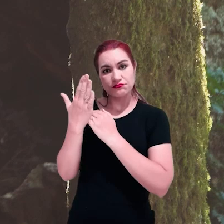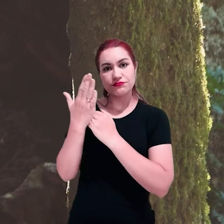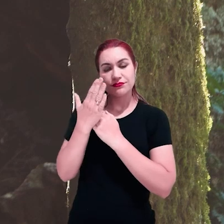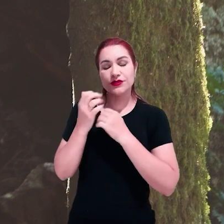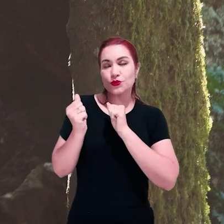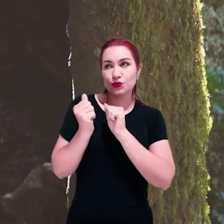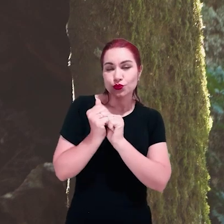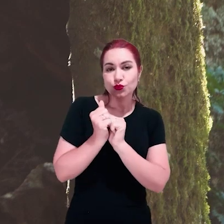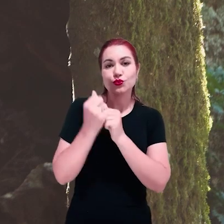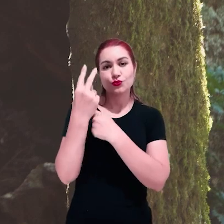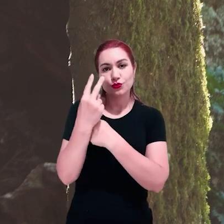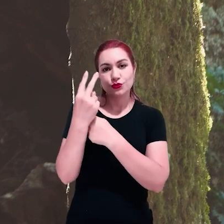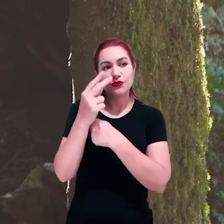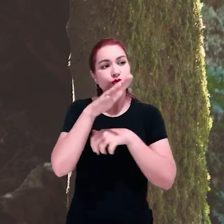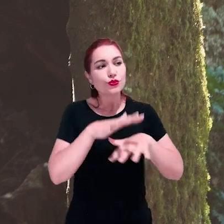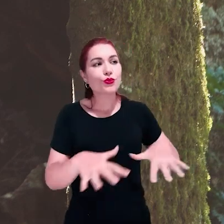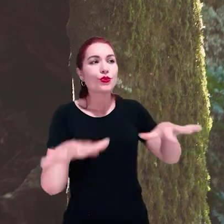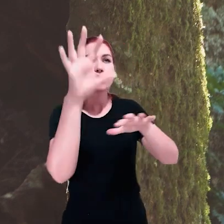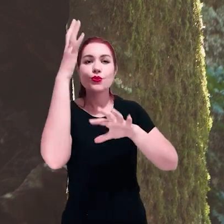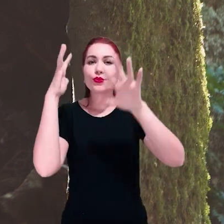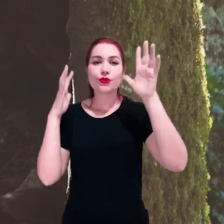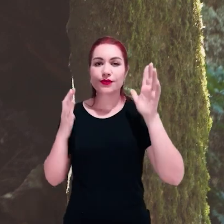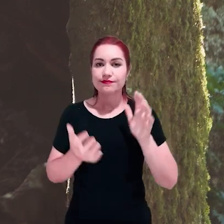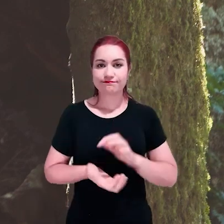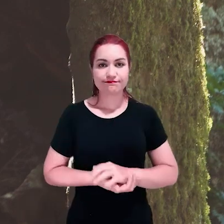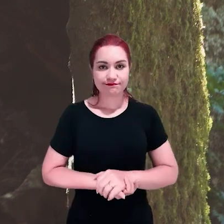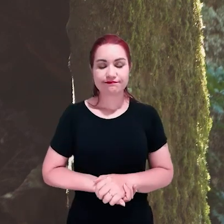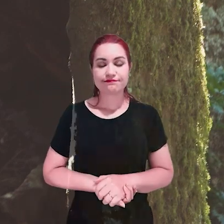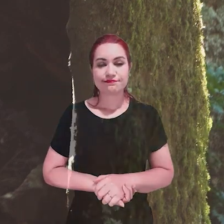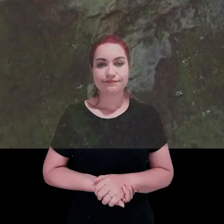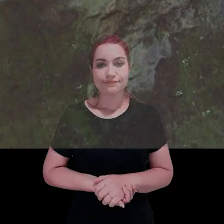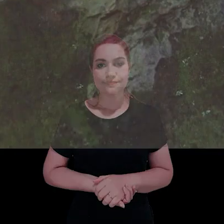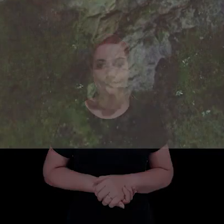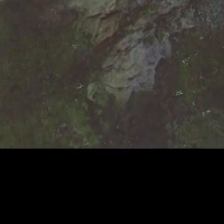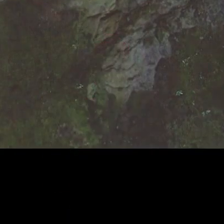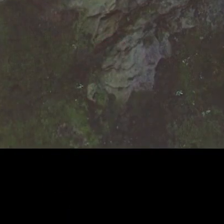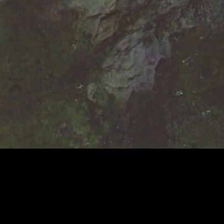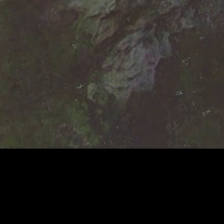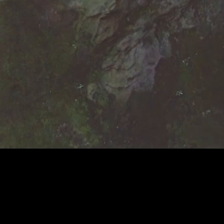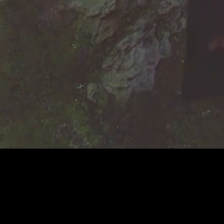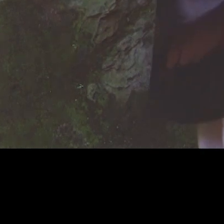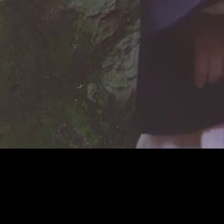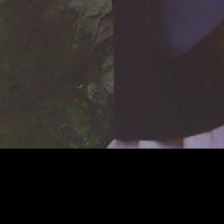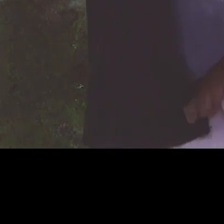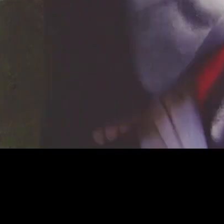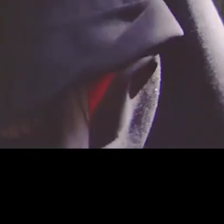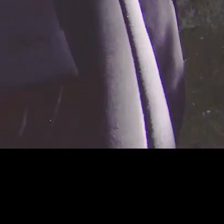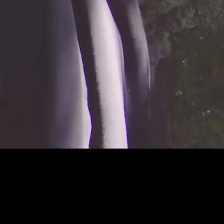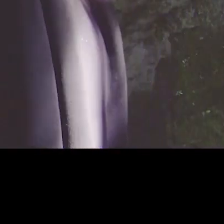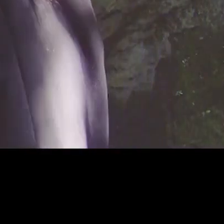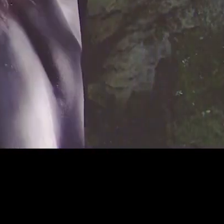está junto dela e de todas as coisas que a rodeiam. Pulquéria caminha bem perto de um dos